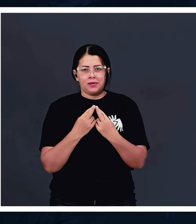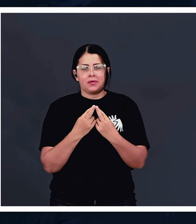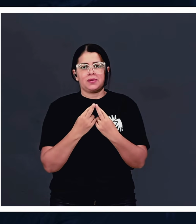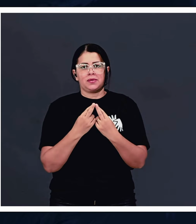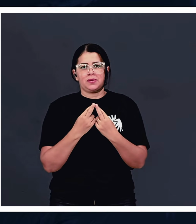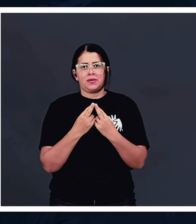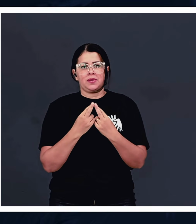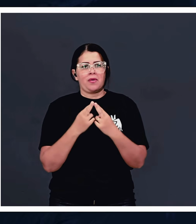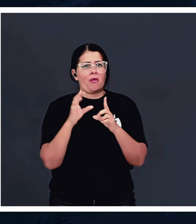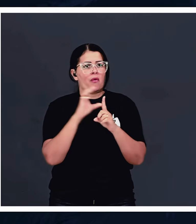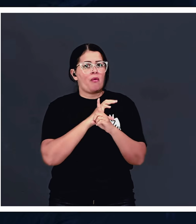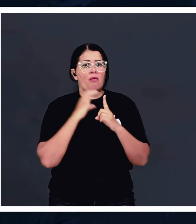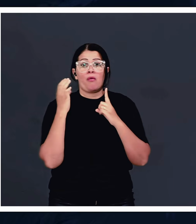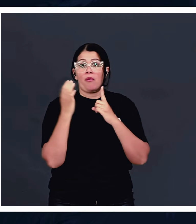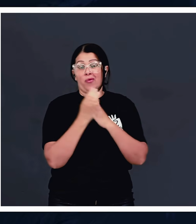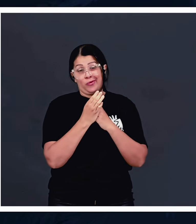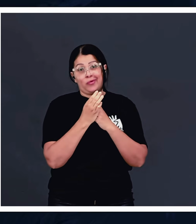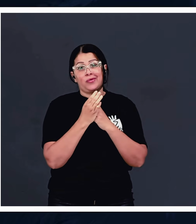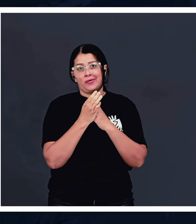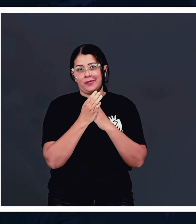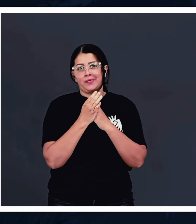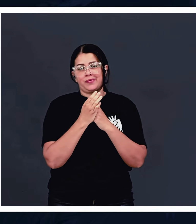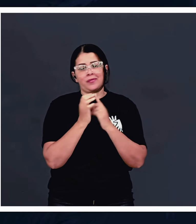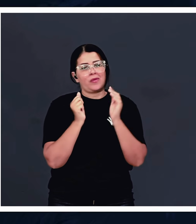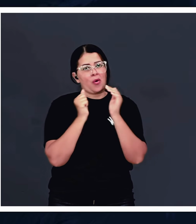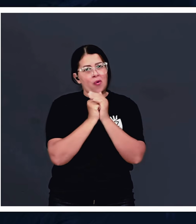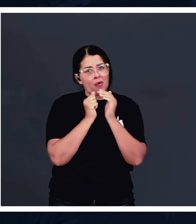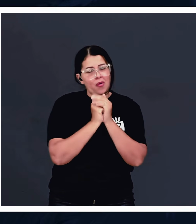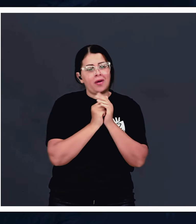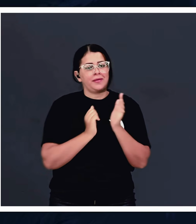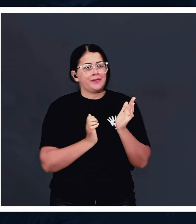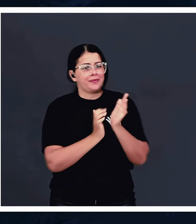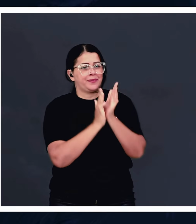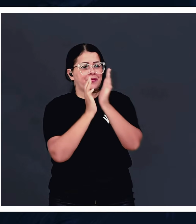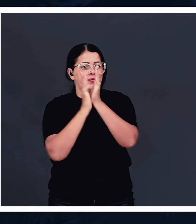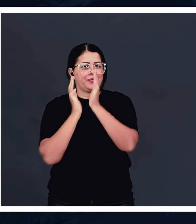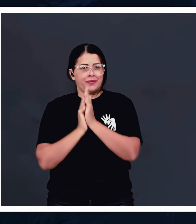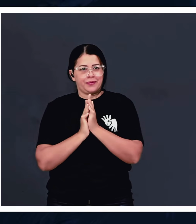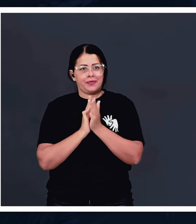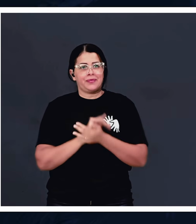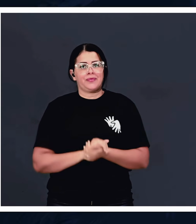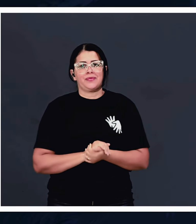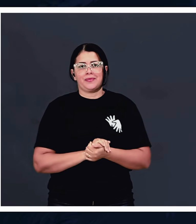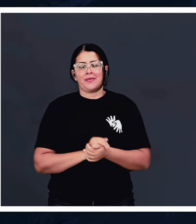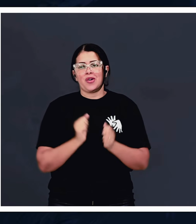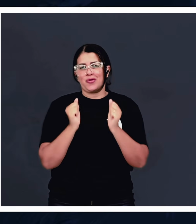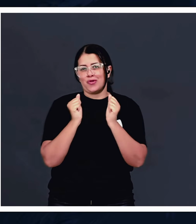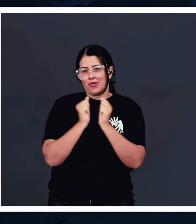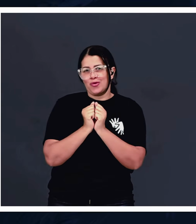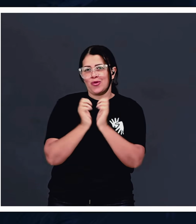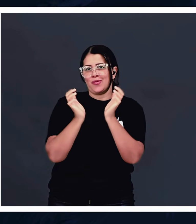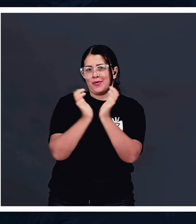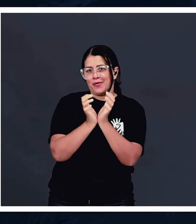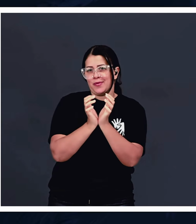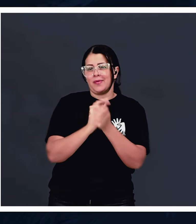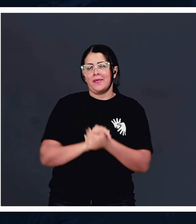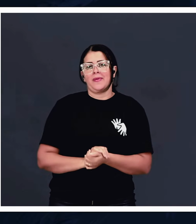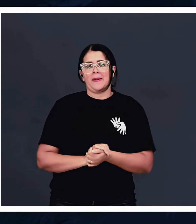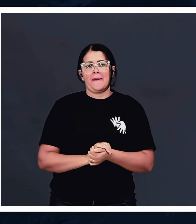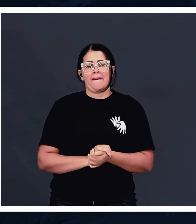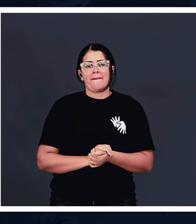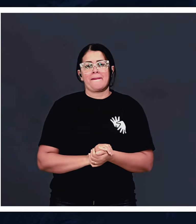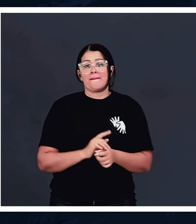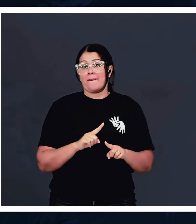para fazer a mesma coisa, louvar e adorar a Deus, juntos, como um grupo.